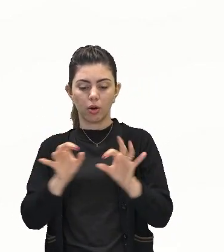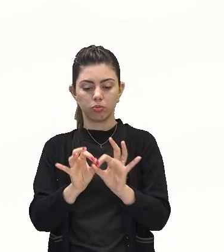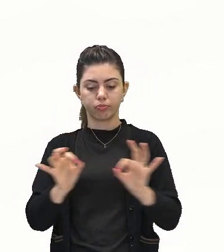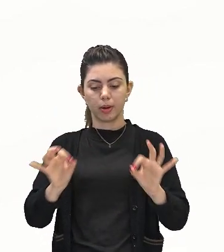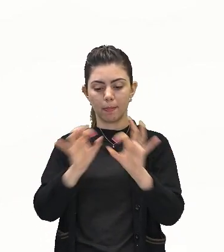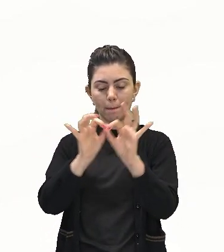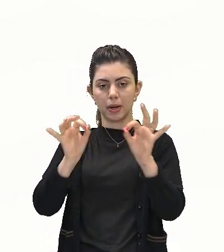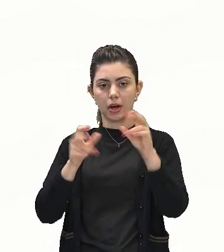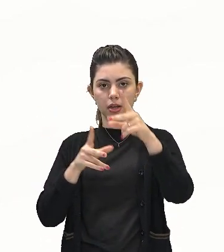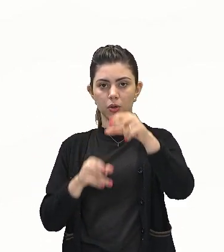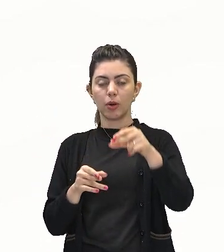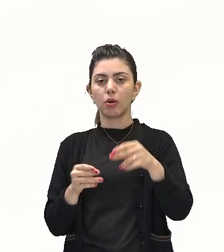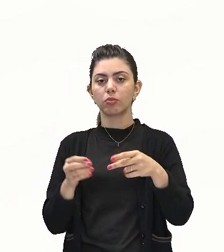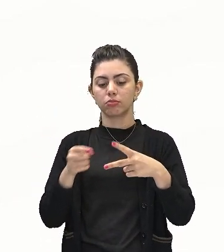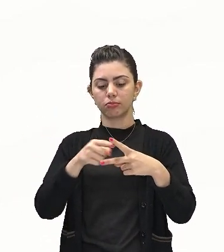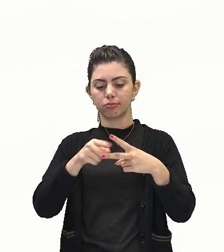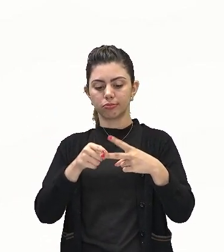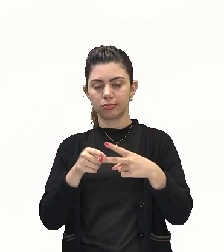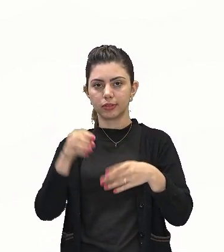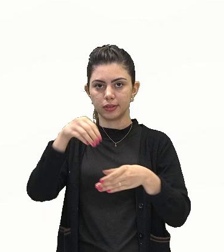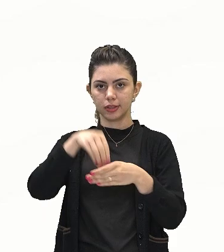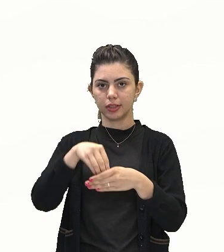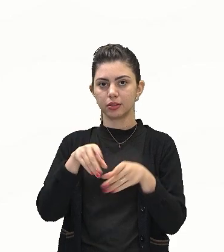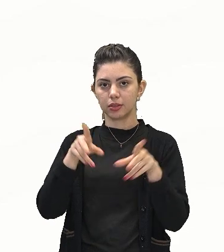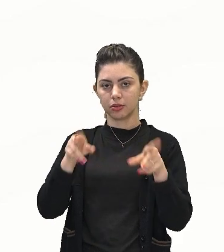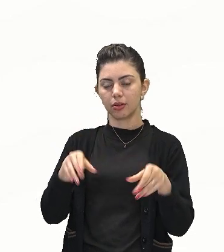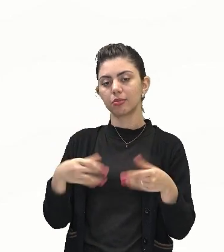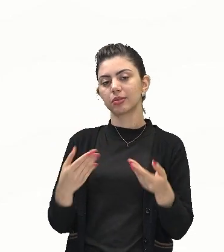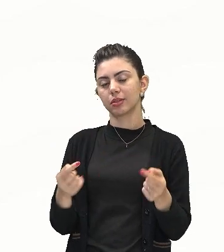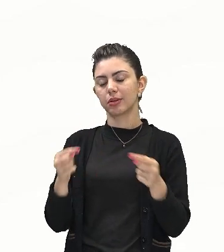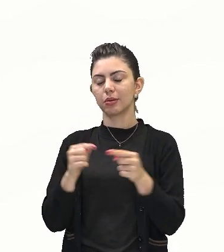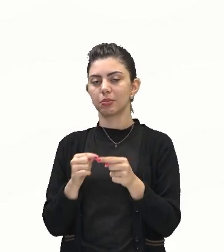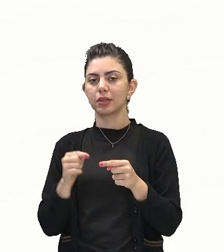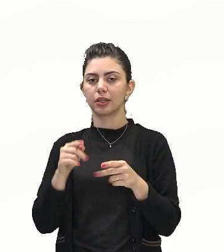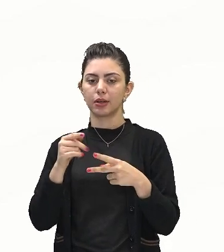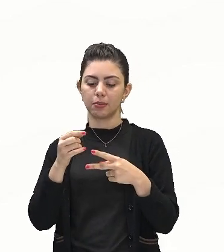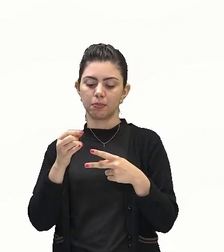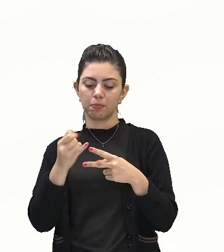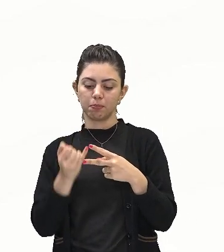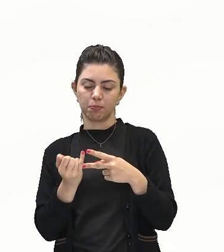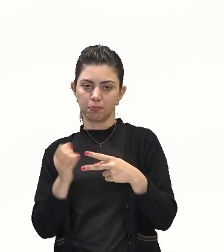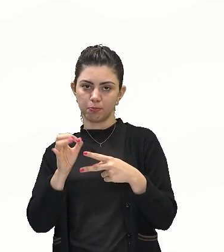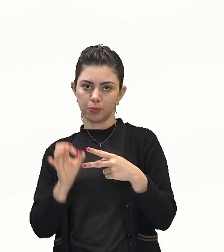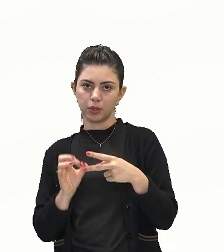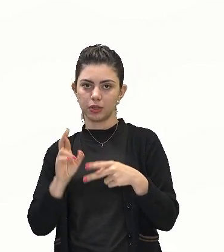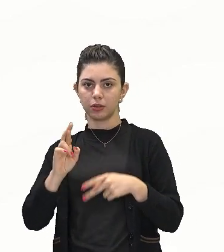internos congruentes são os polígonos regulares.